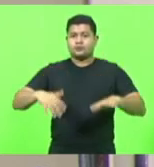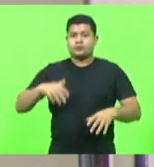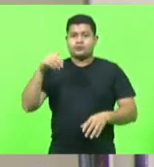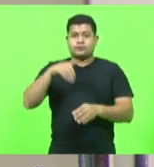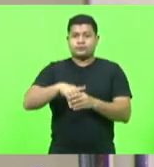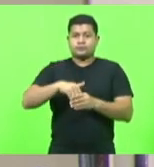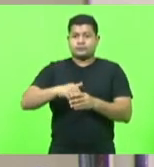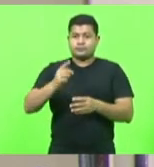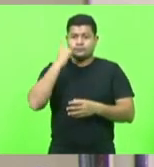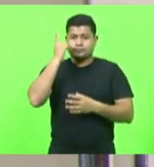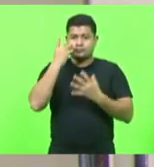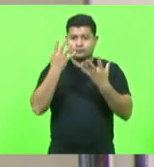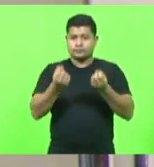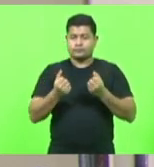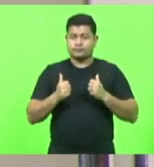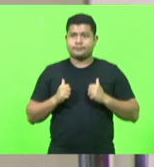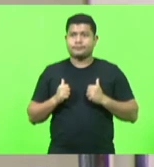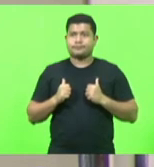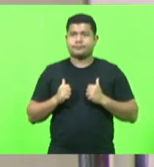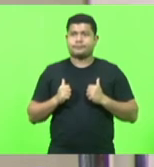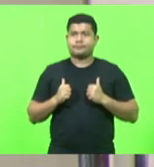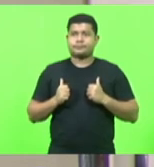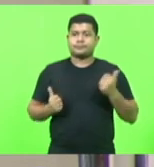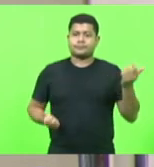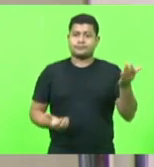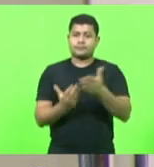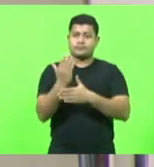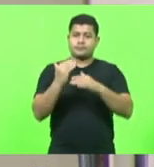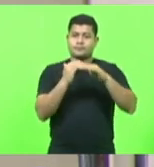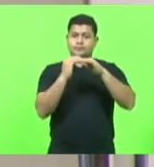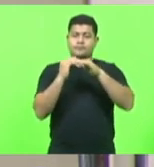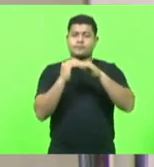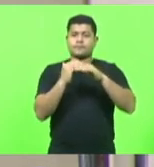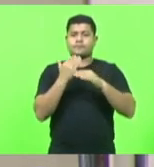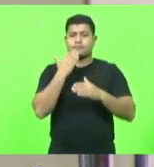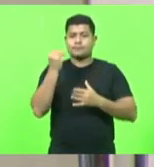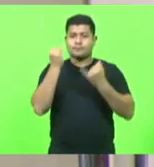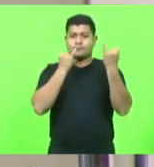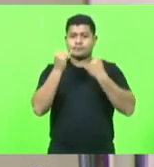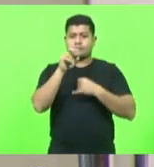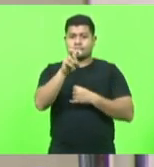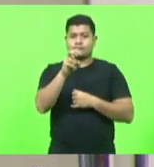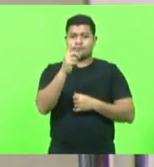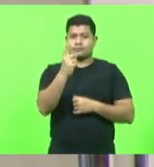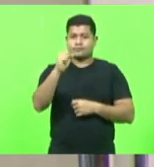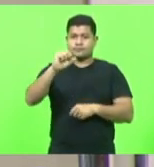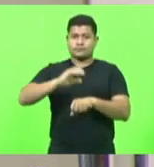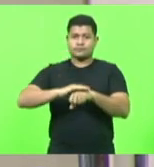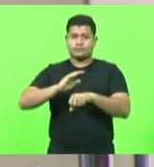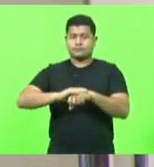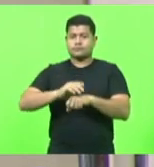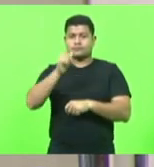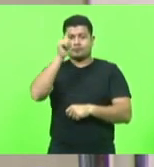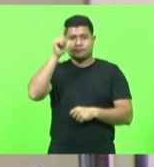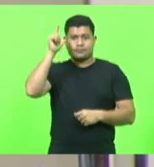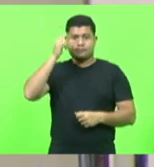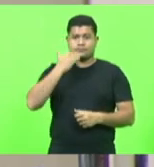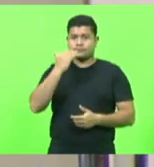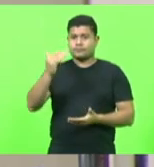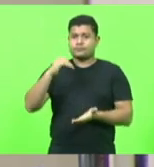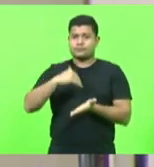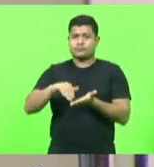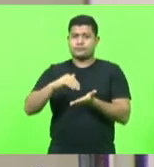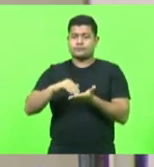votação, deputados que aprovam, permaneçam como se encontram. Aprovado por unanimidade. Pedido de informação 518, autor deputado Lércio Schuster, solicitando